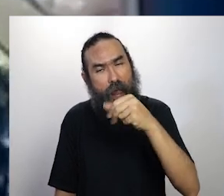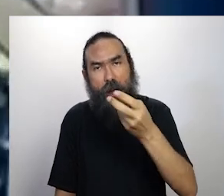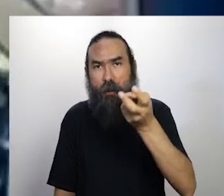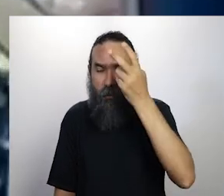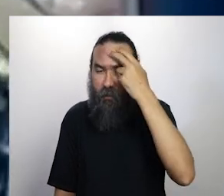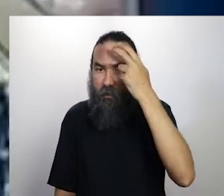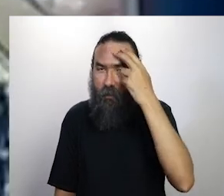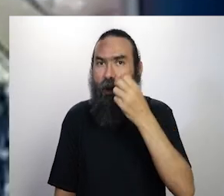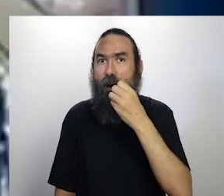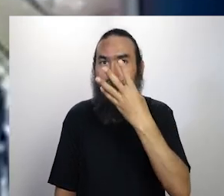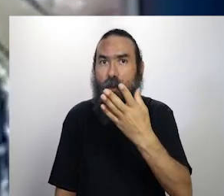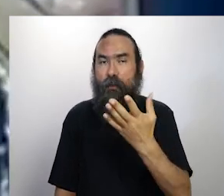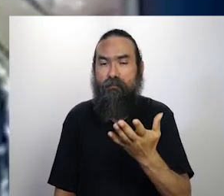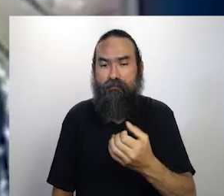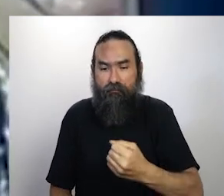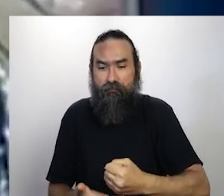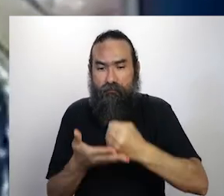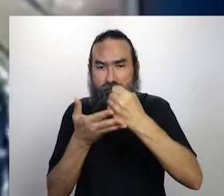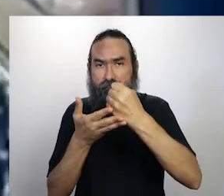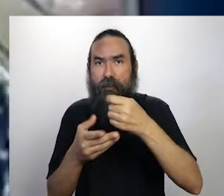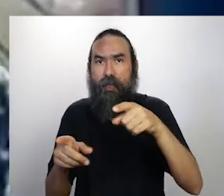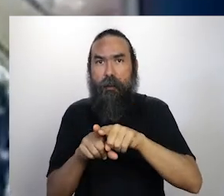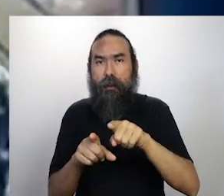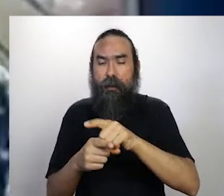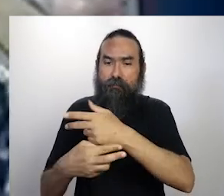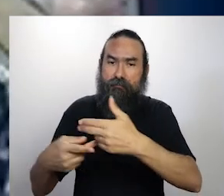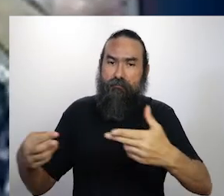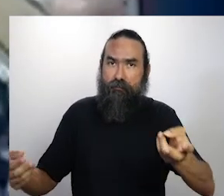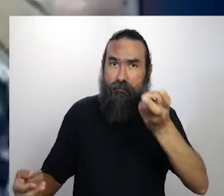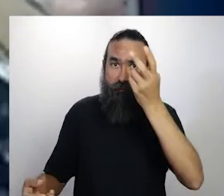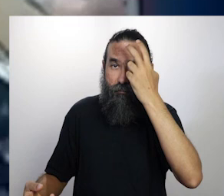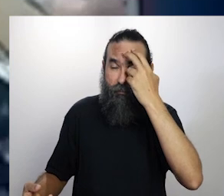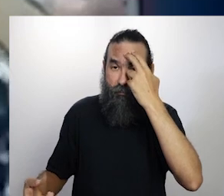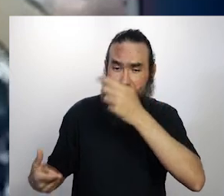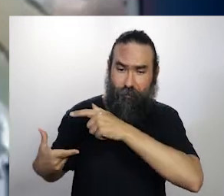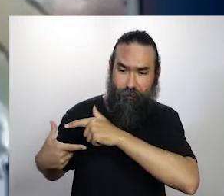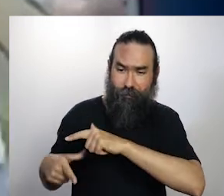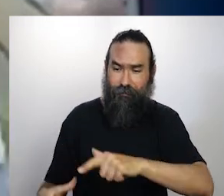a participação dos encontros que fazem parte do Encontro de Culturas.